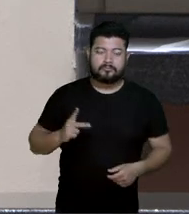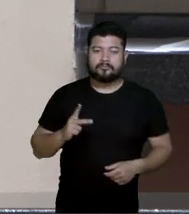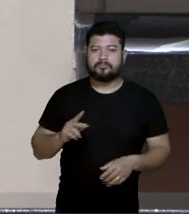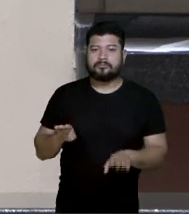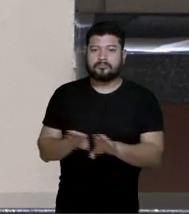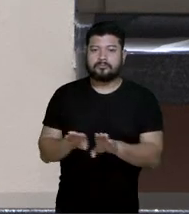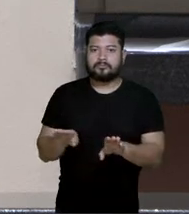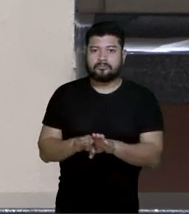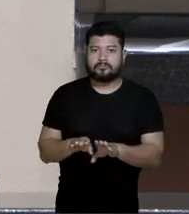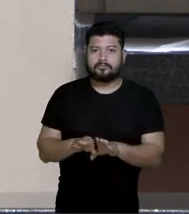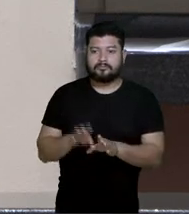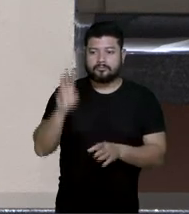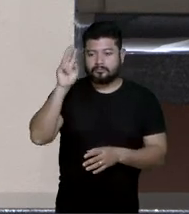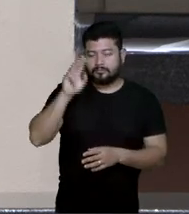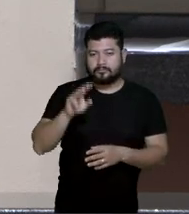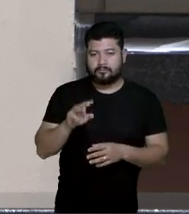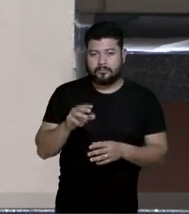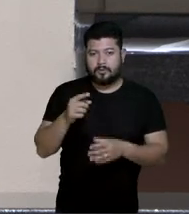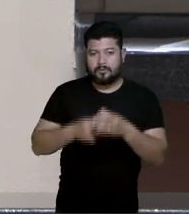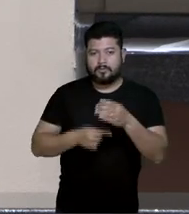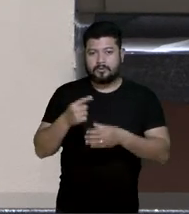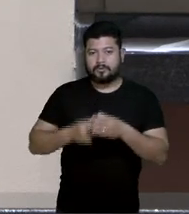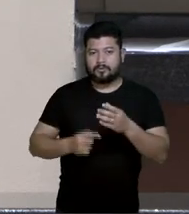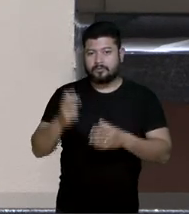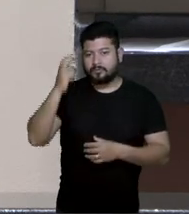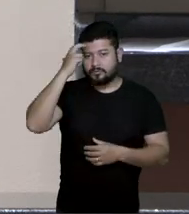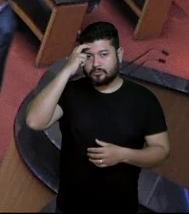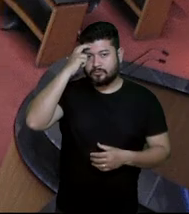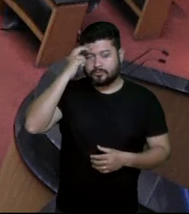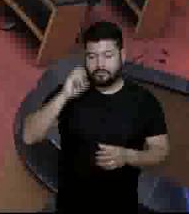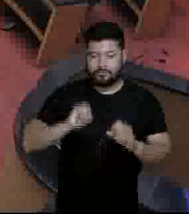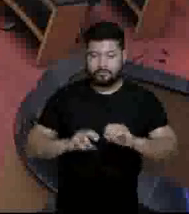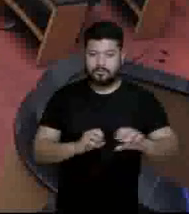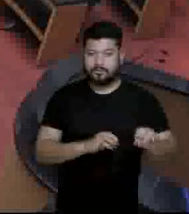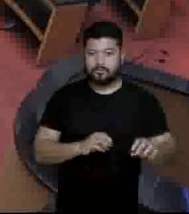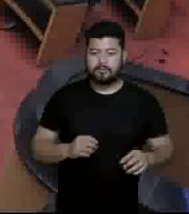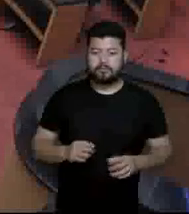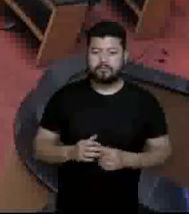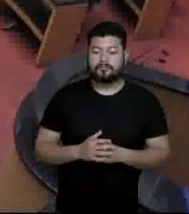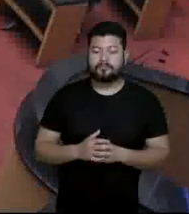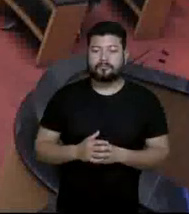Comissão de Educação e Cultura. Relatoria, deputada Luciane Carminati. Em discussão.